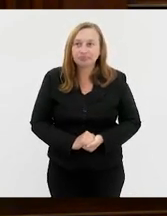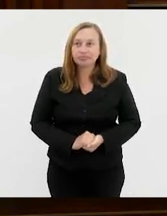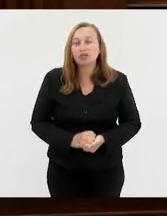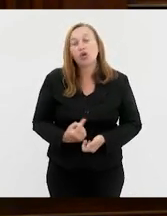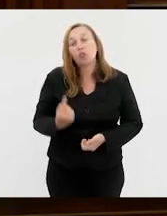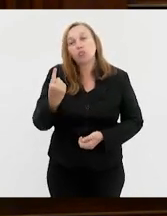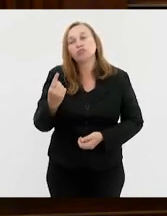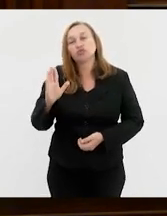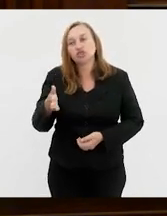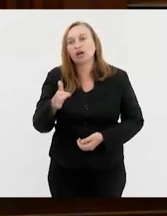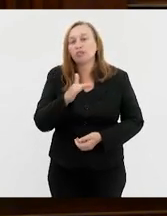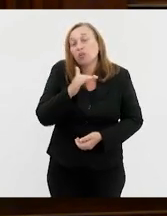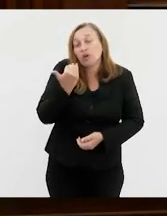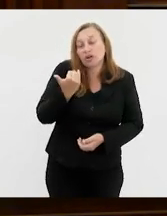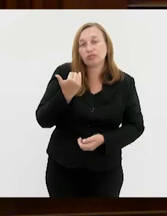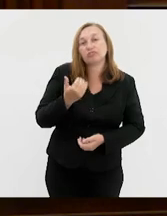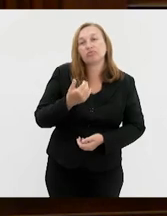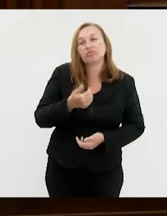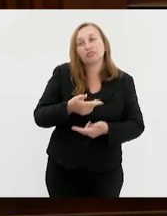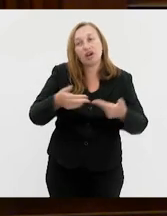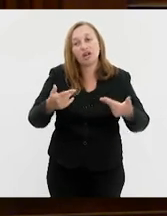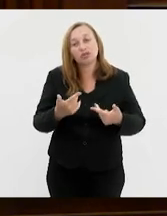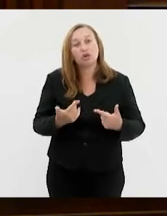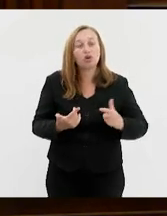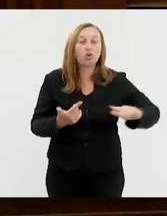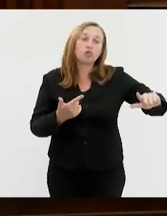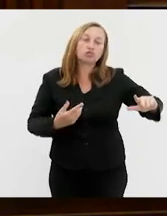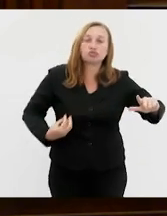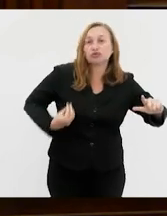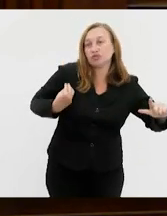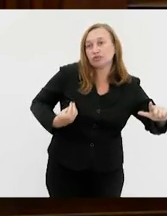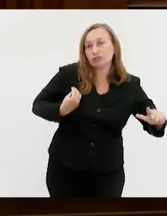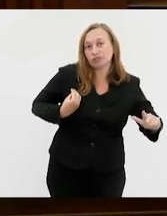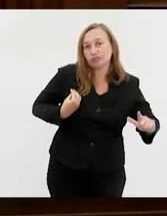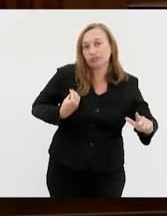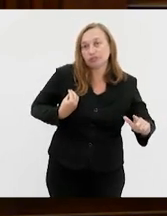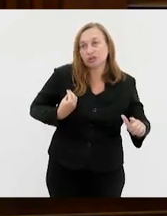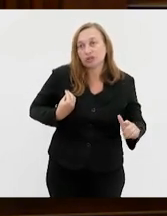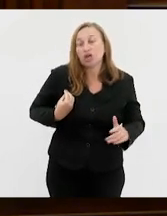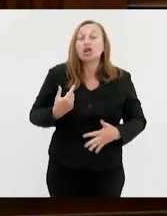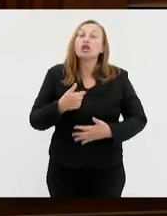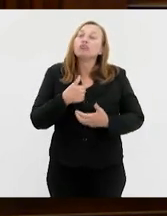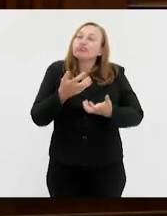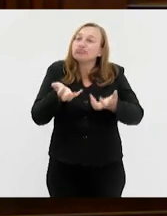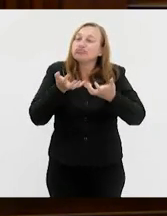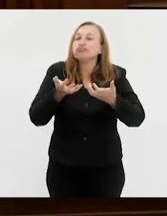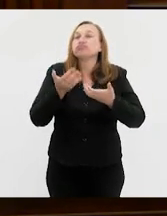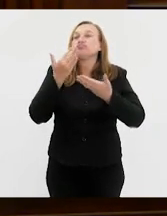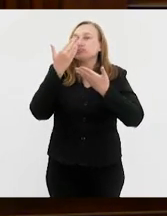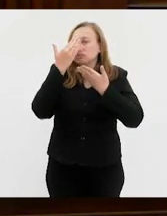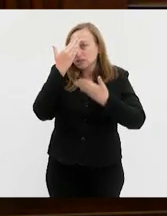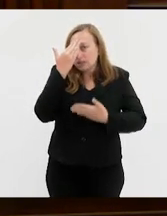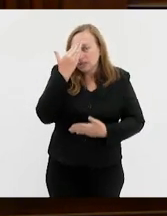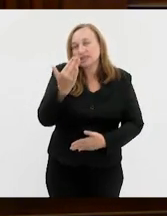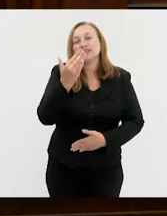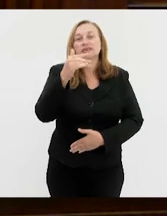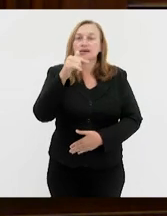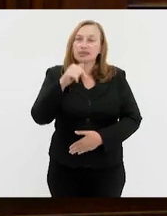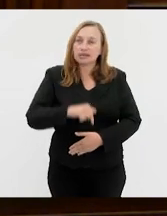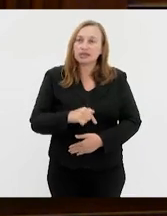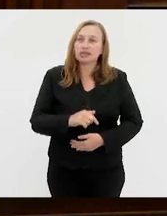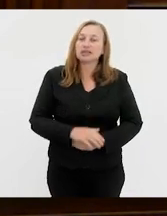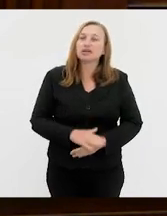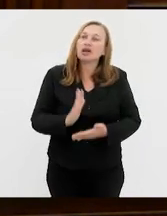foi, foram, outros estão vivos. E eu queria fazer um agradecimento aqui a